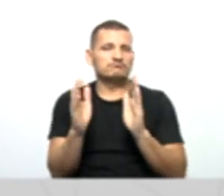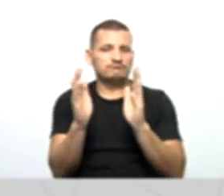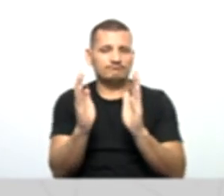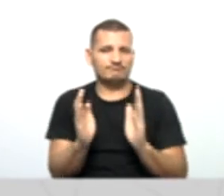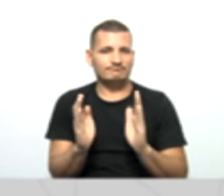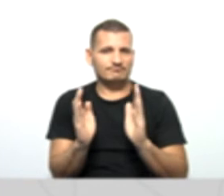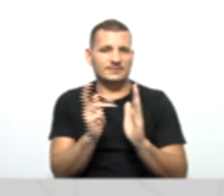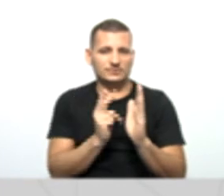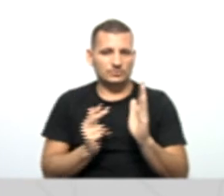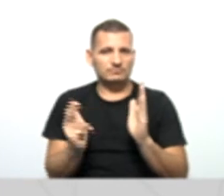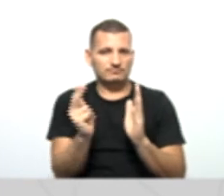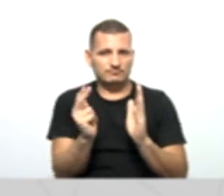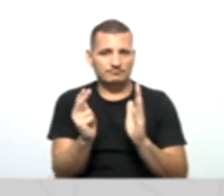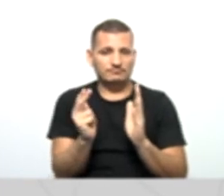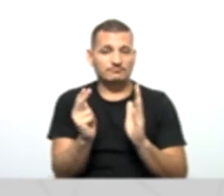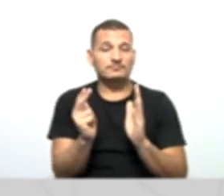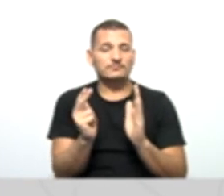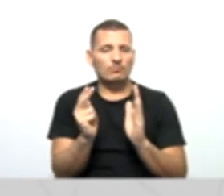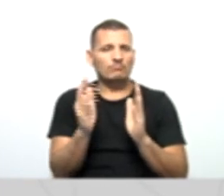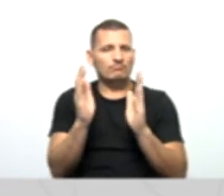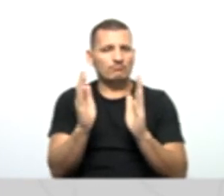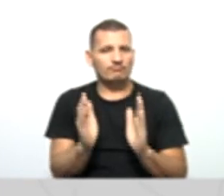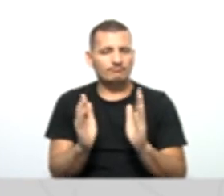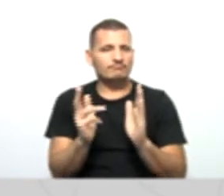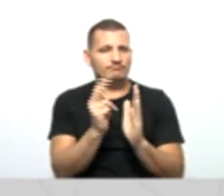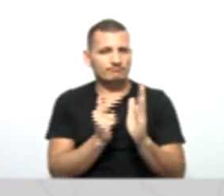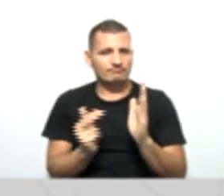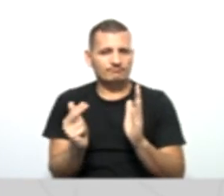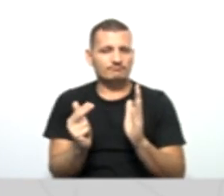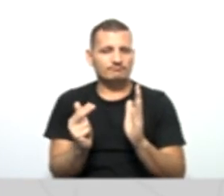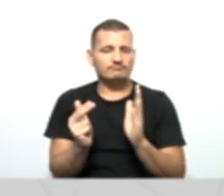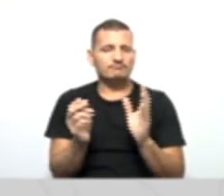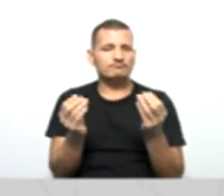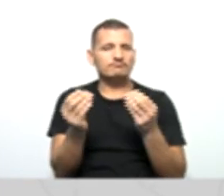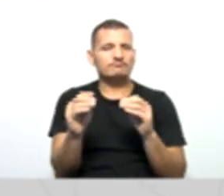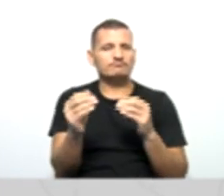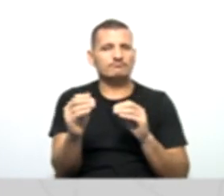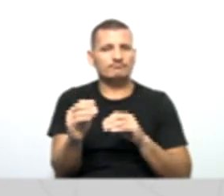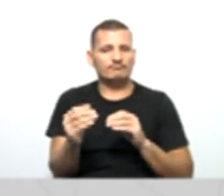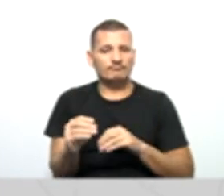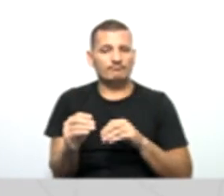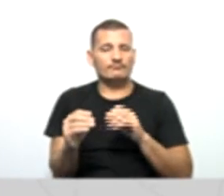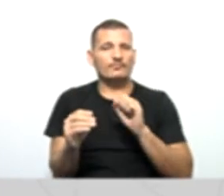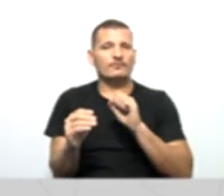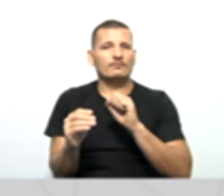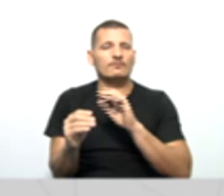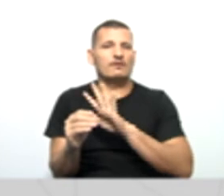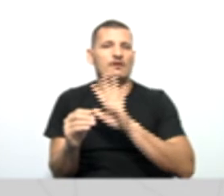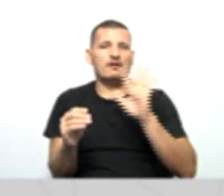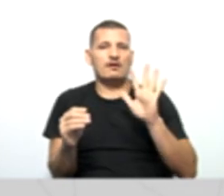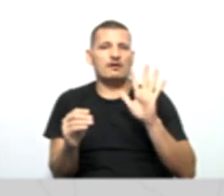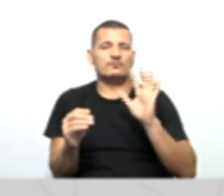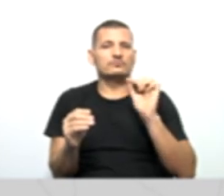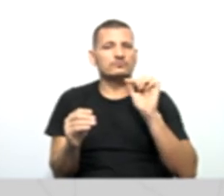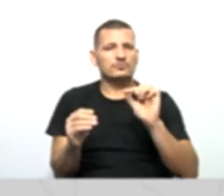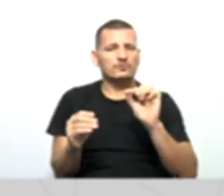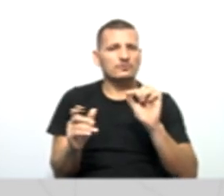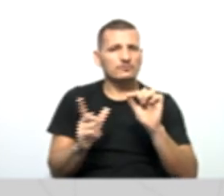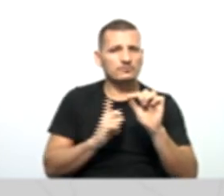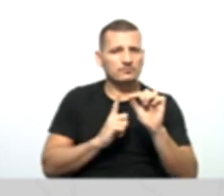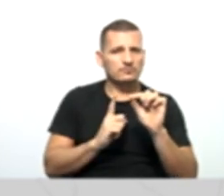Assim, é no escopo que se define claramente o que está e o que não